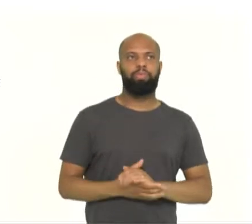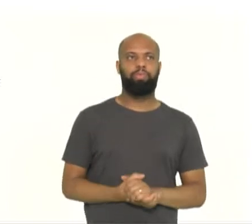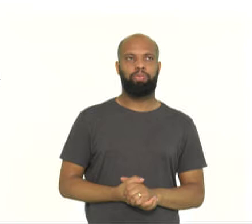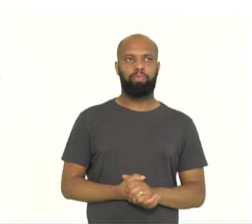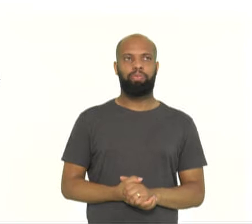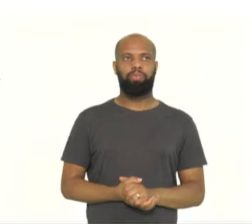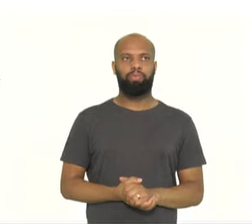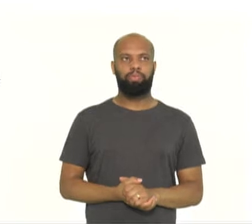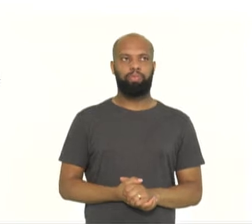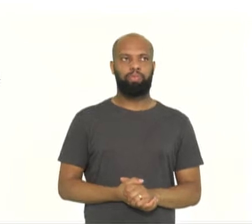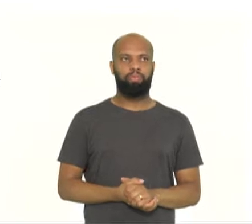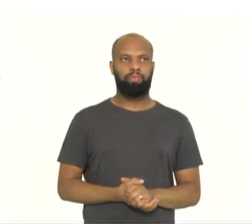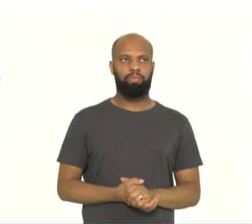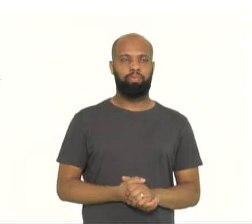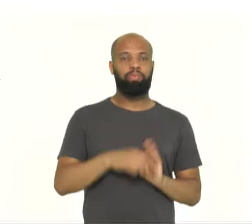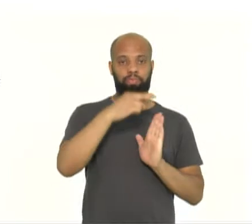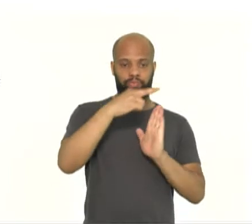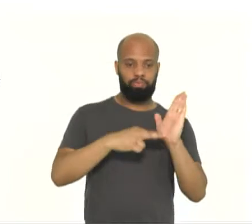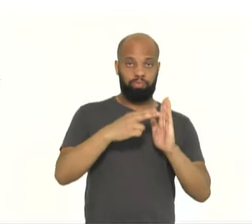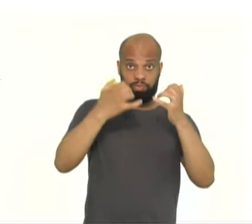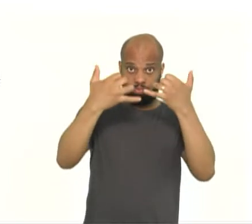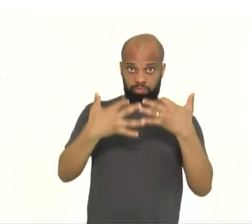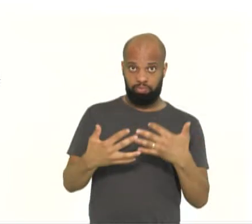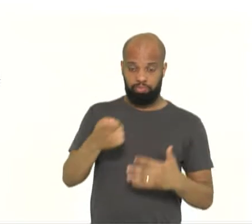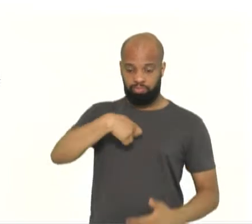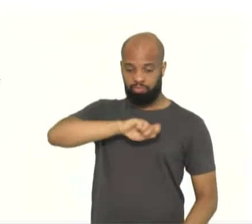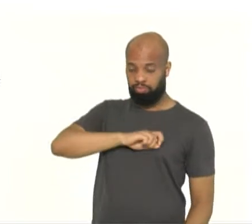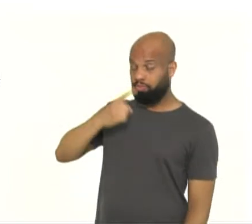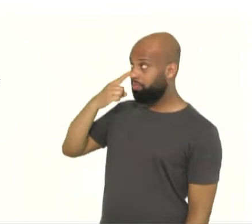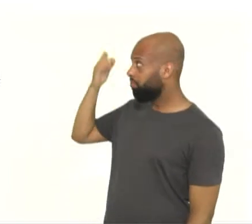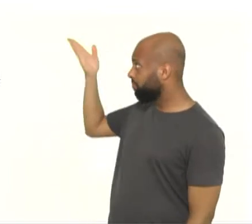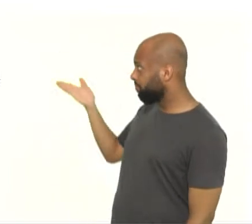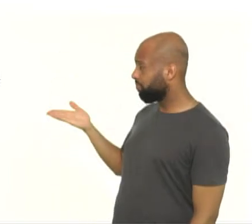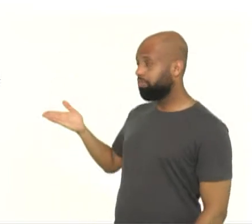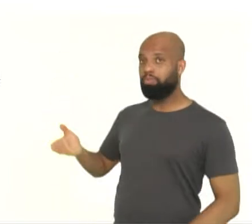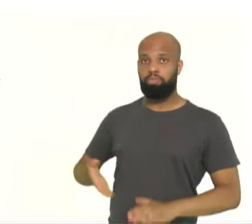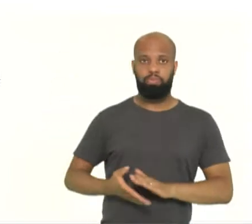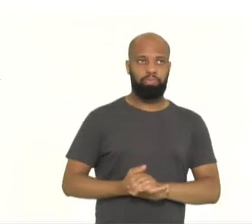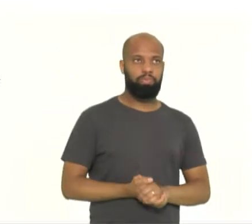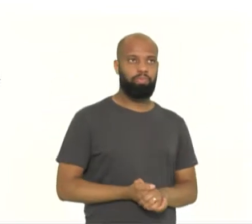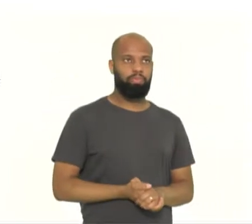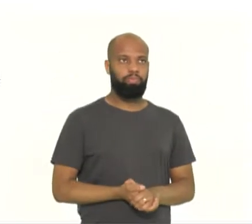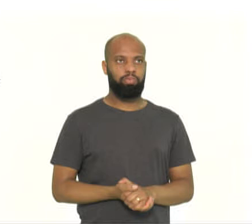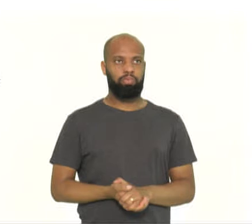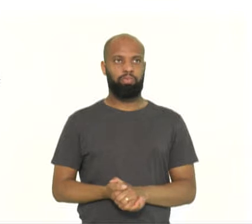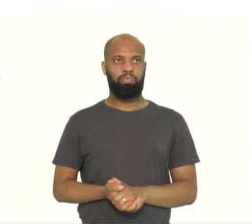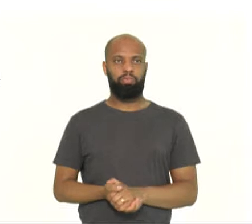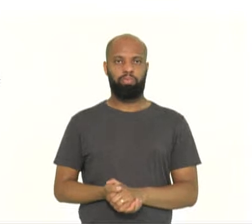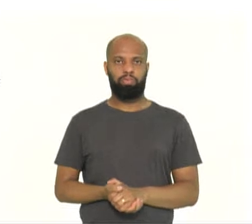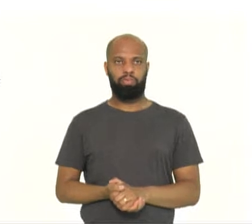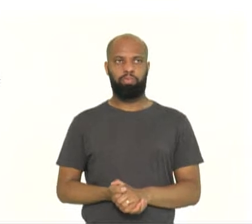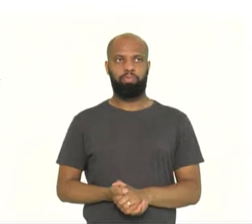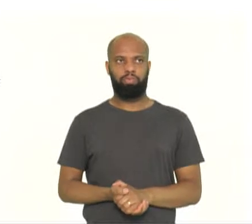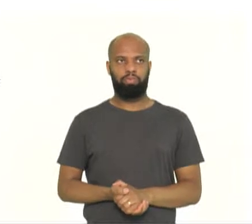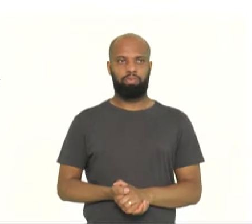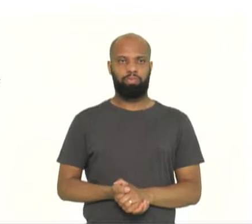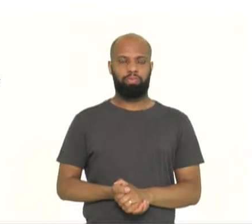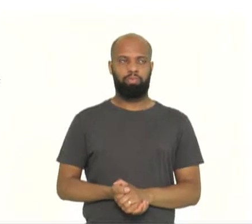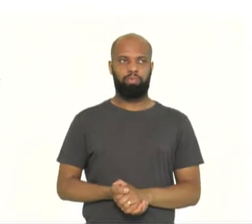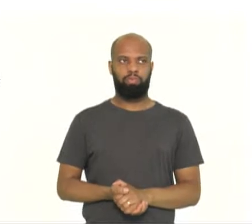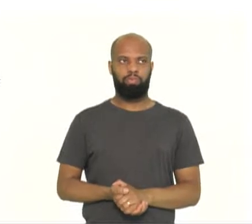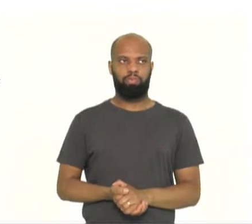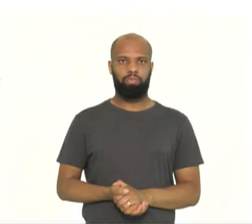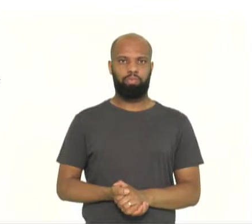pronominal, por lo que sempre se construye com os pronombres me, te, le, nos, os